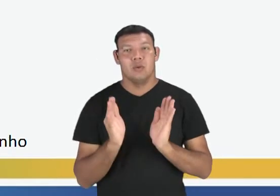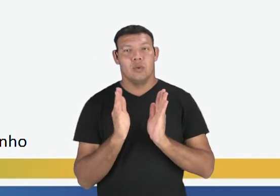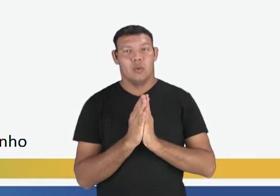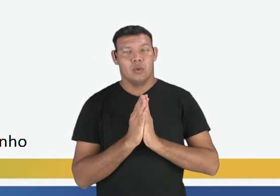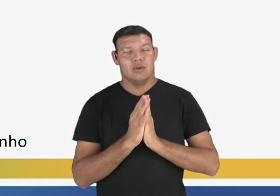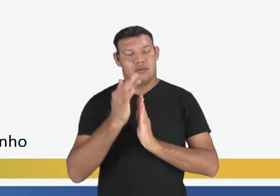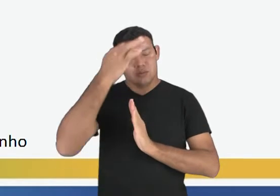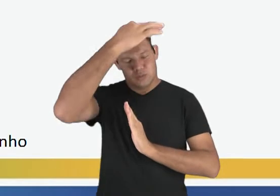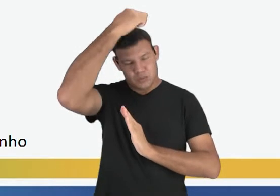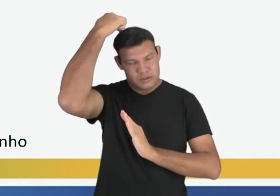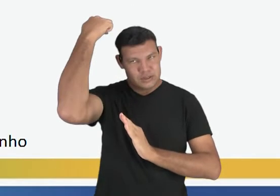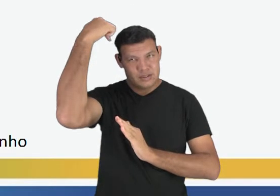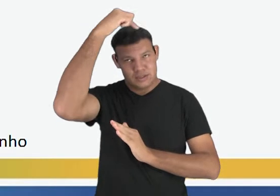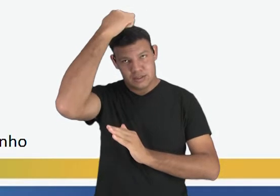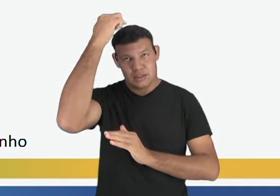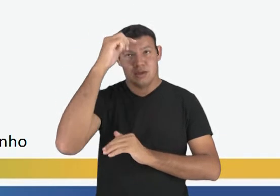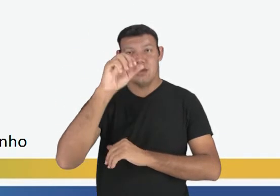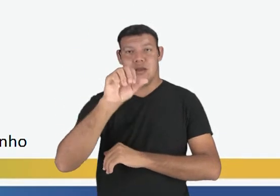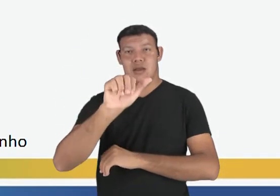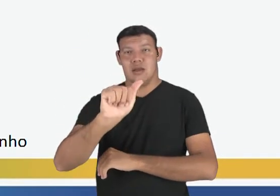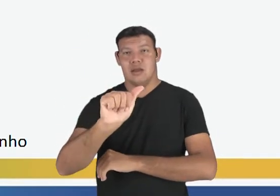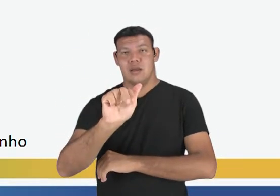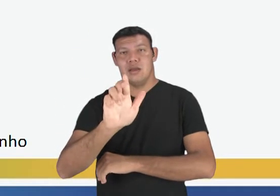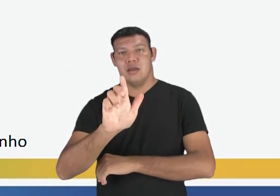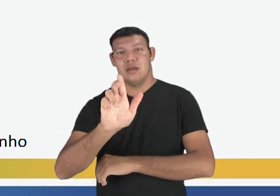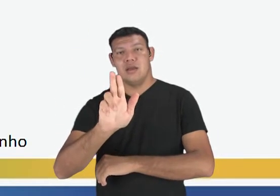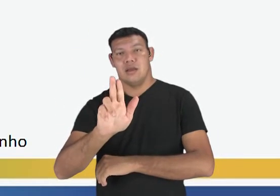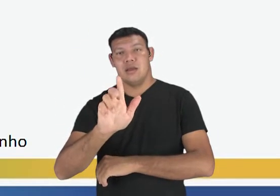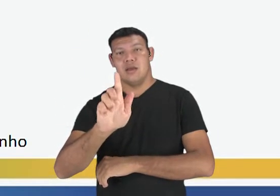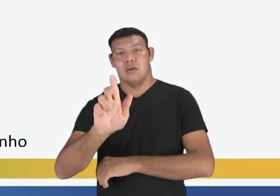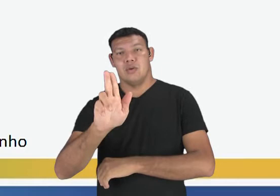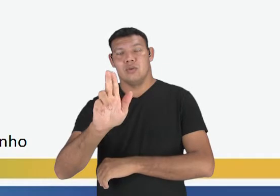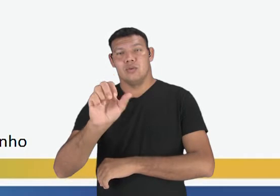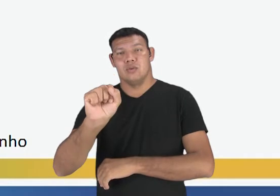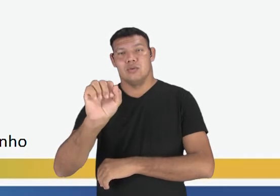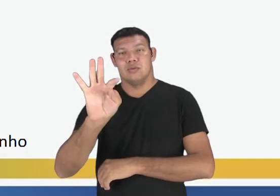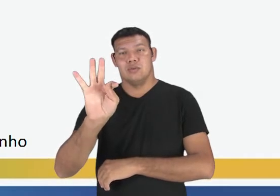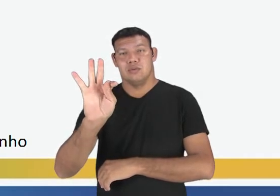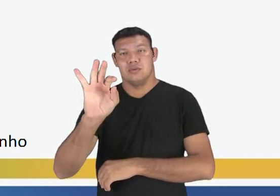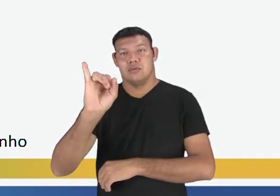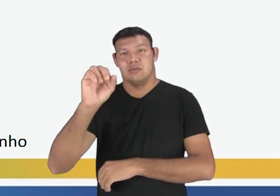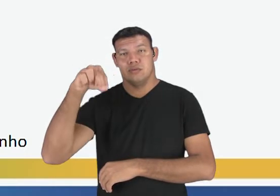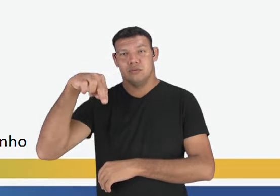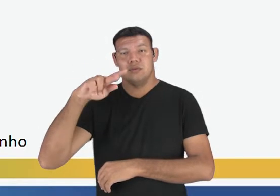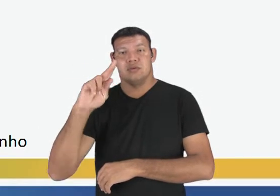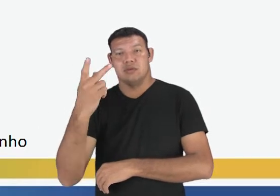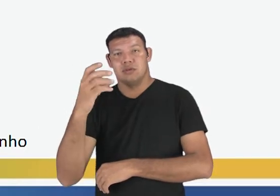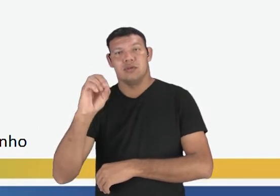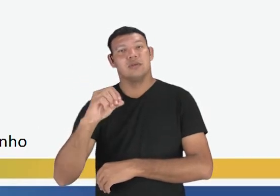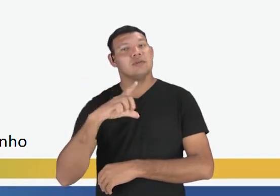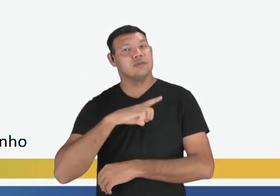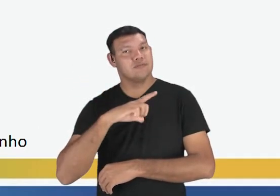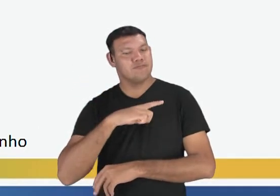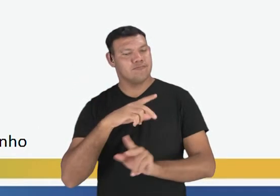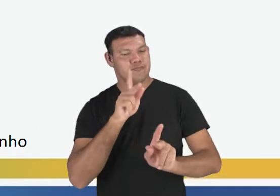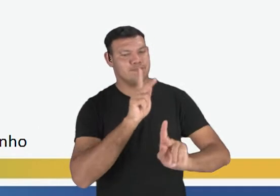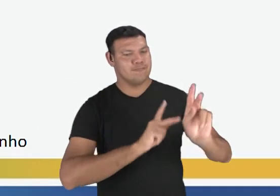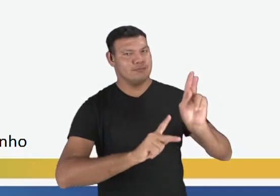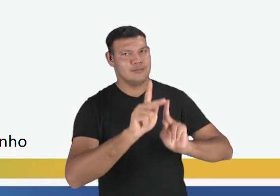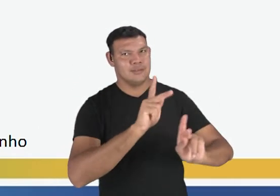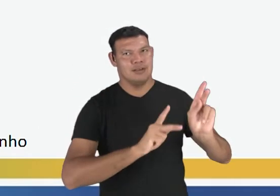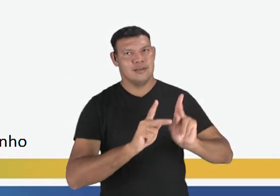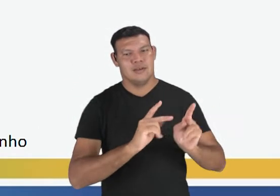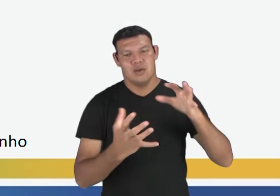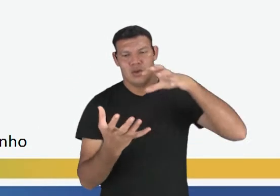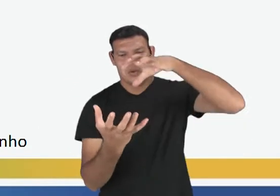filósofo e religioso, e que eles defendiam, no caso, que havia um povo que